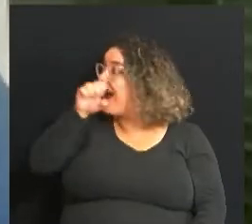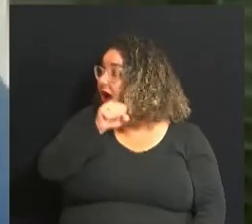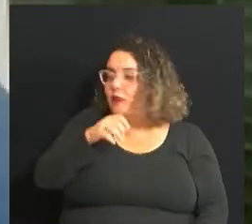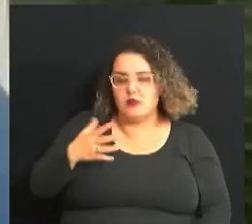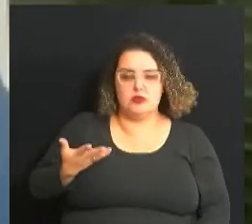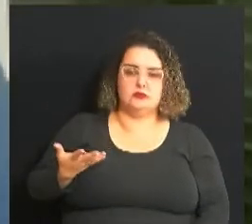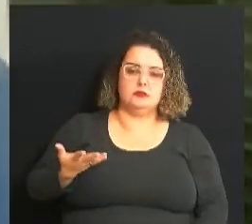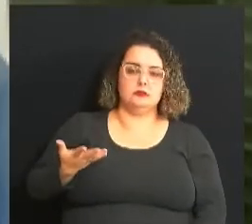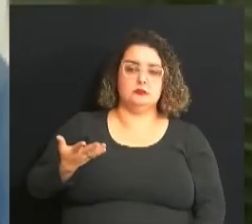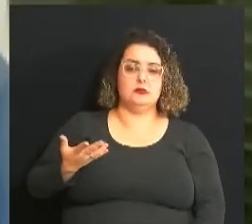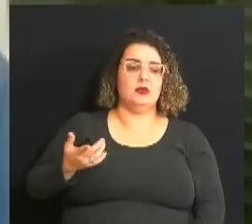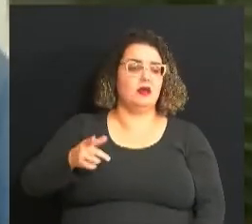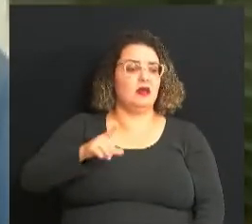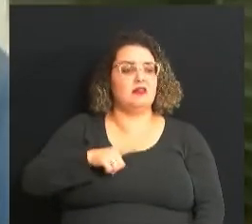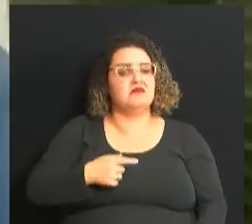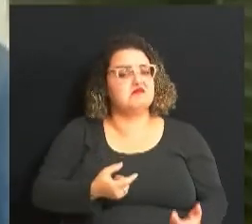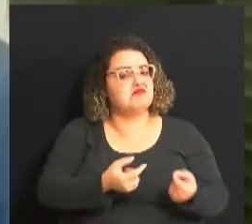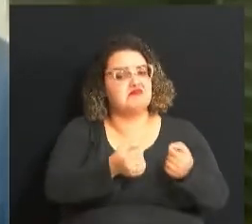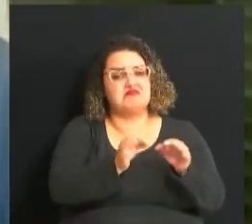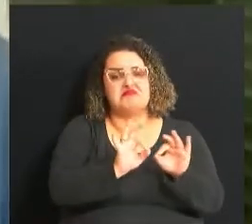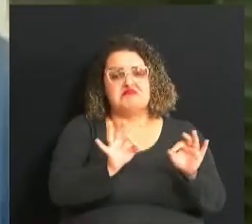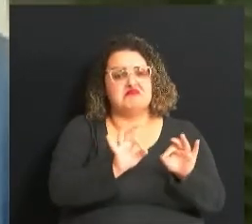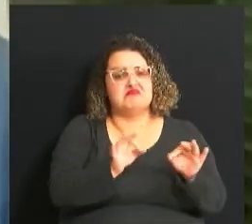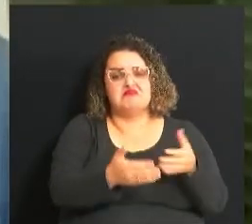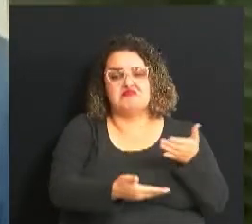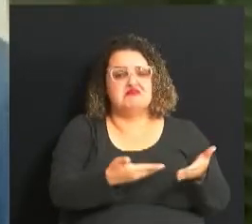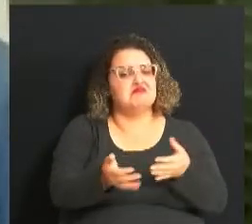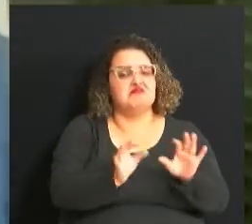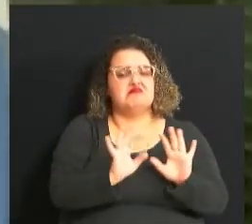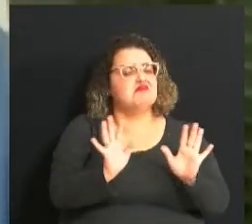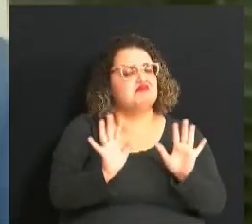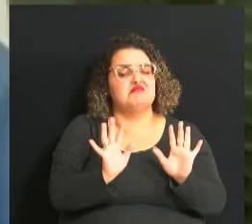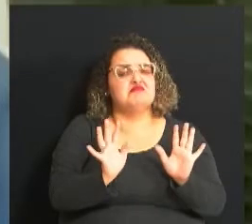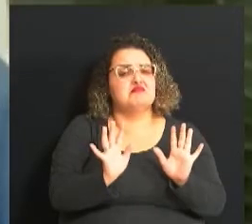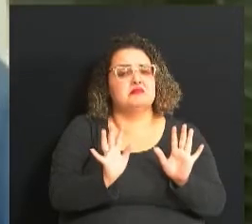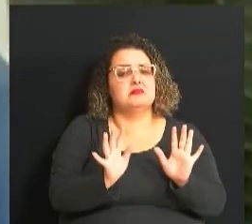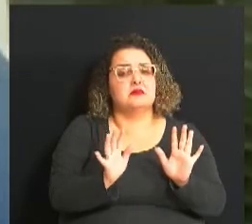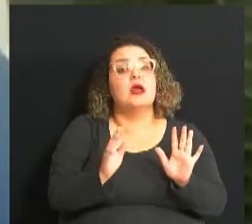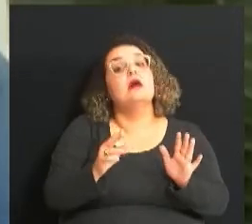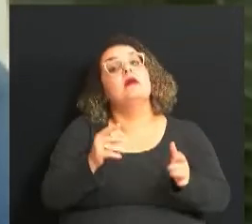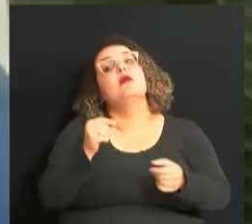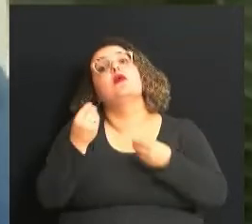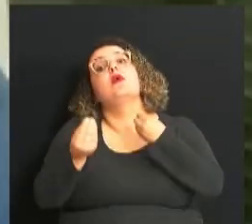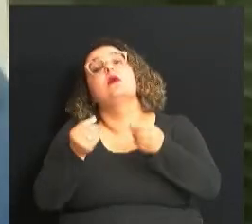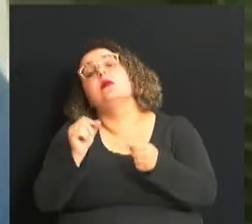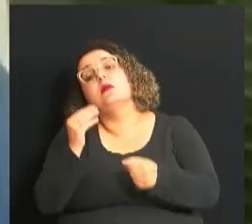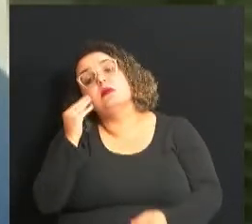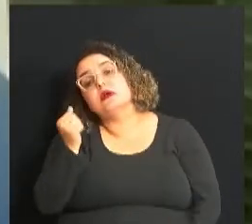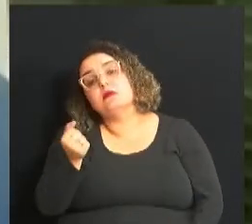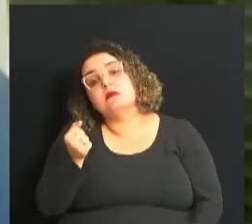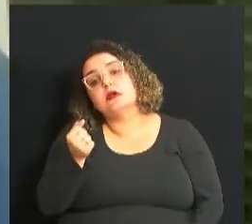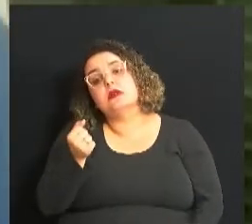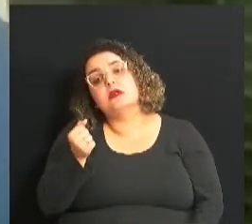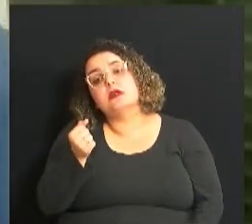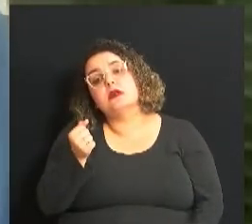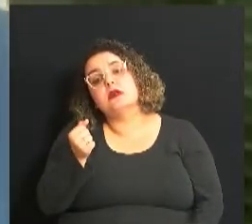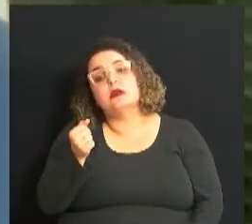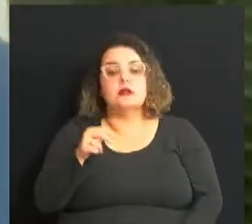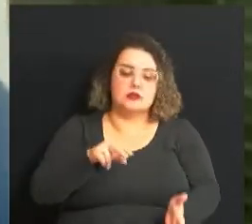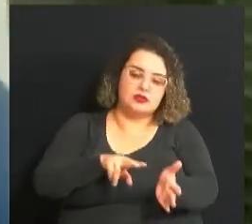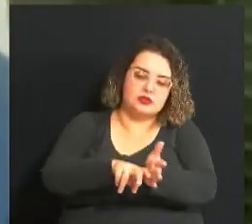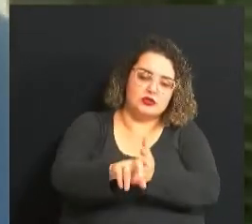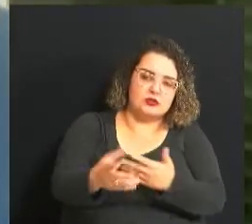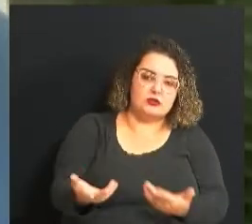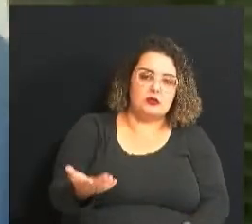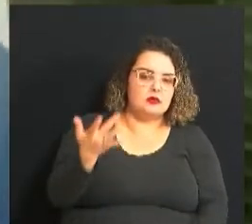você pode seguir sem fazer nada. E como é que nós vamos saber? Fazendo diagnóstico. Se a gente não fizer o diagnóstico, eu não vou saber que tipo